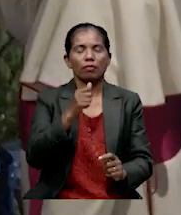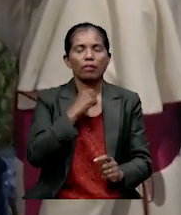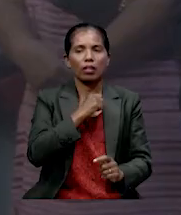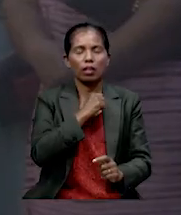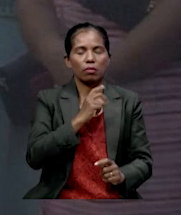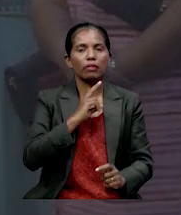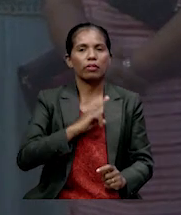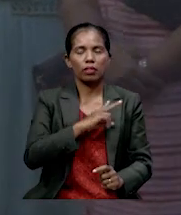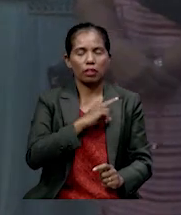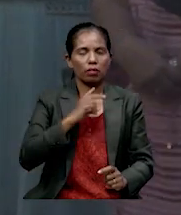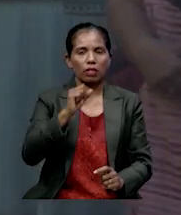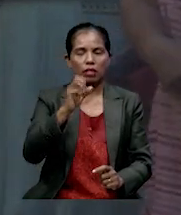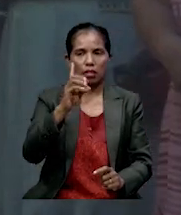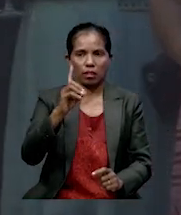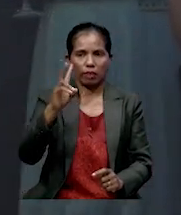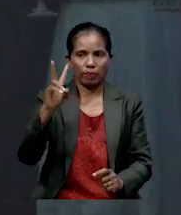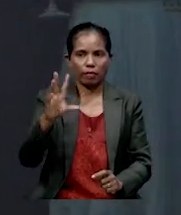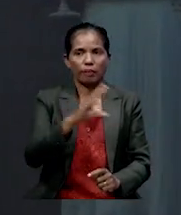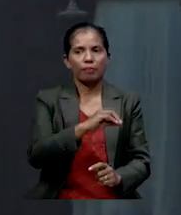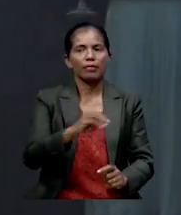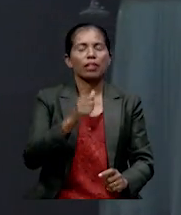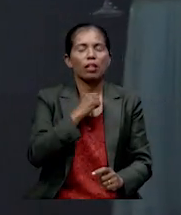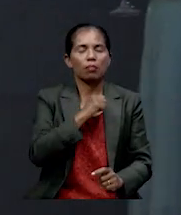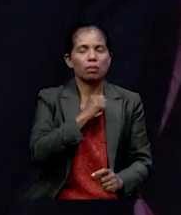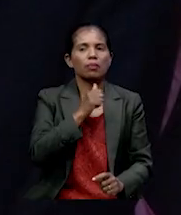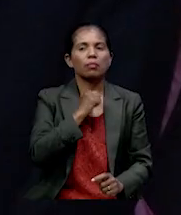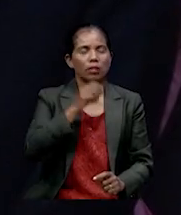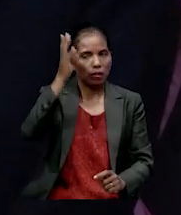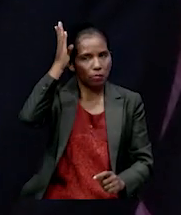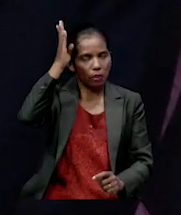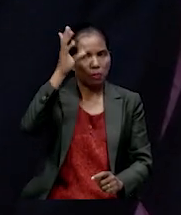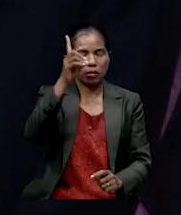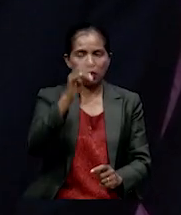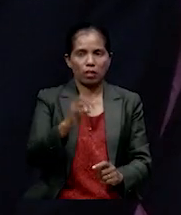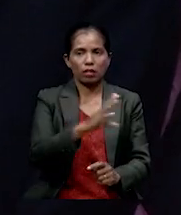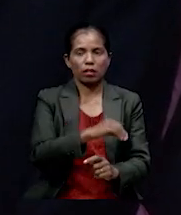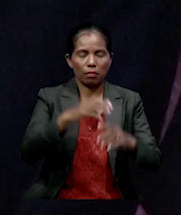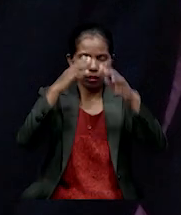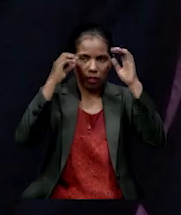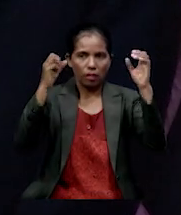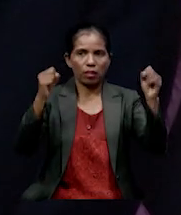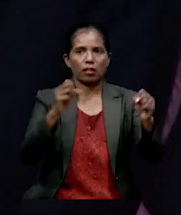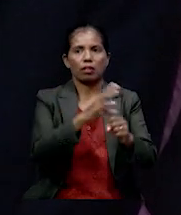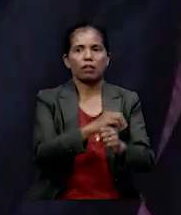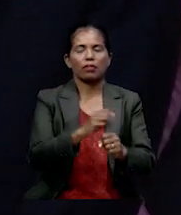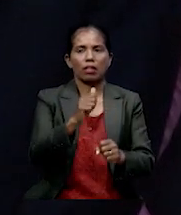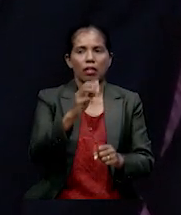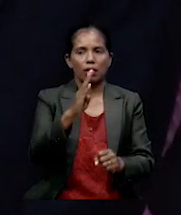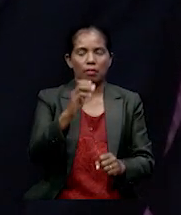da Silva, SDB, arcebispo metropolita Dili, presidente da Conferência Episcopal Timorense, Dom Norberto